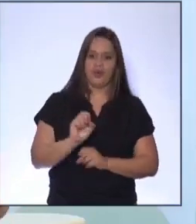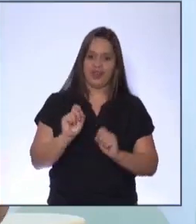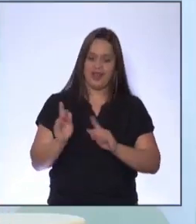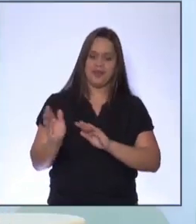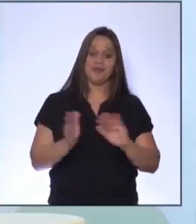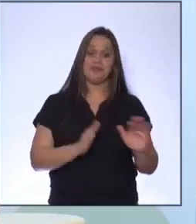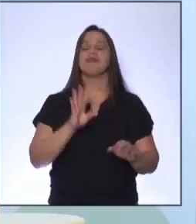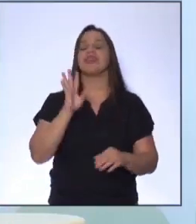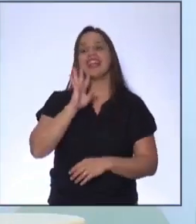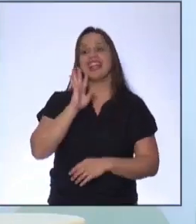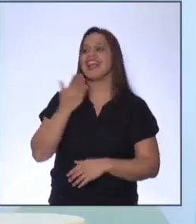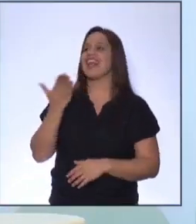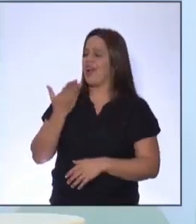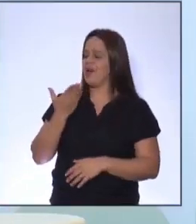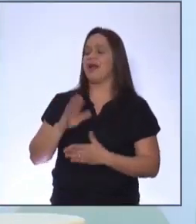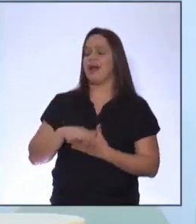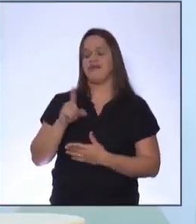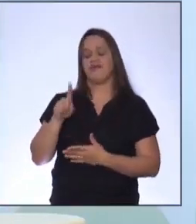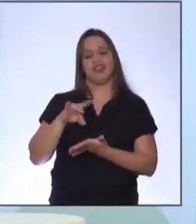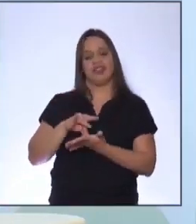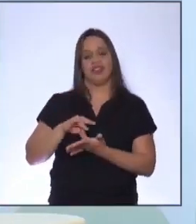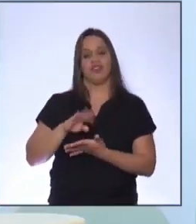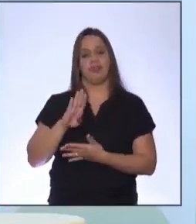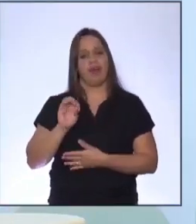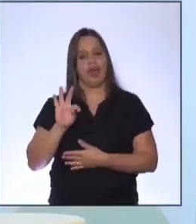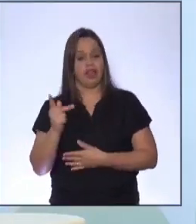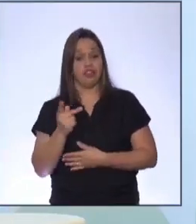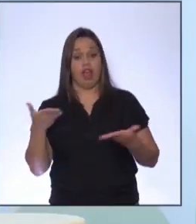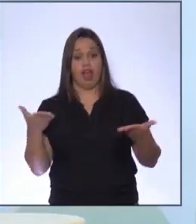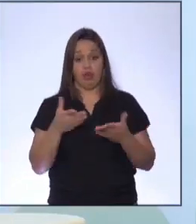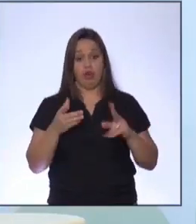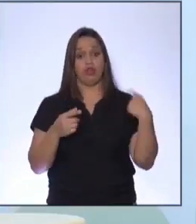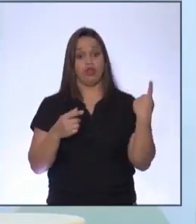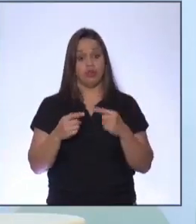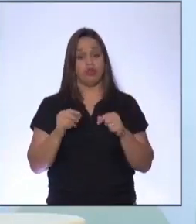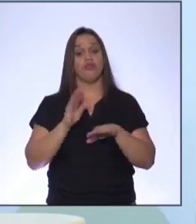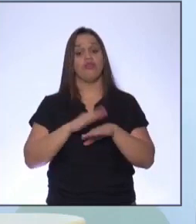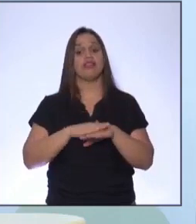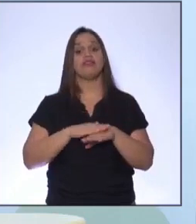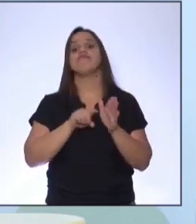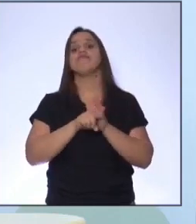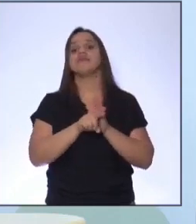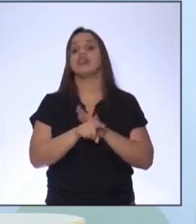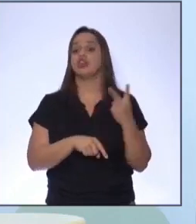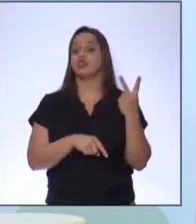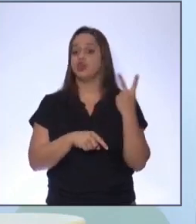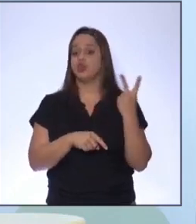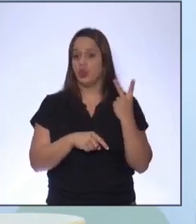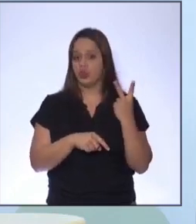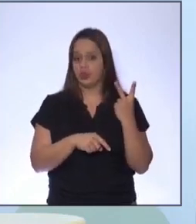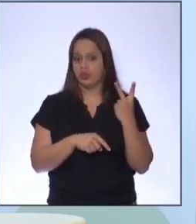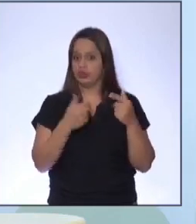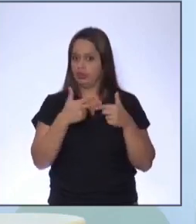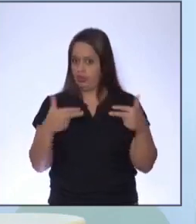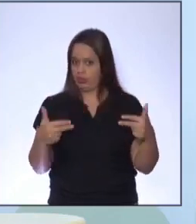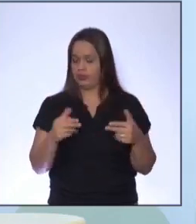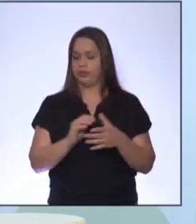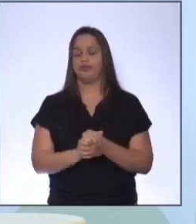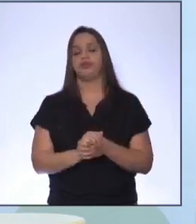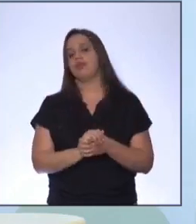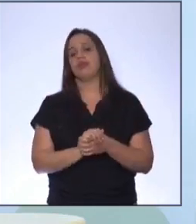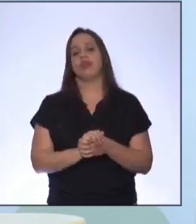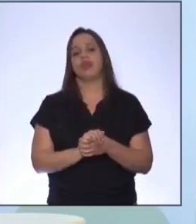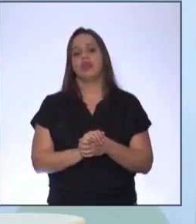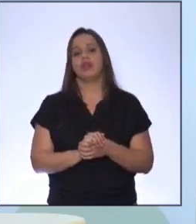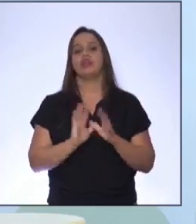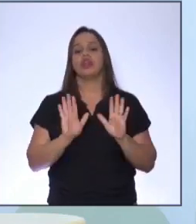Beth. Agora a gente vai fazer o seguinte, a gente vai fazer a análise de dois casos, e assim, a gente separou para vocês, são